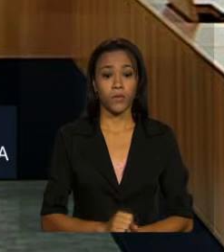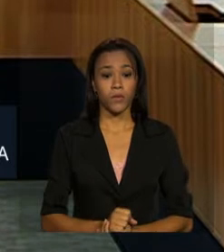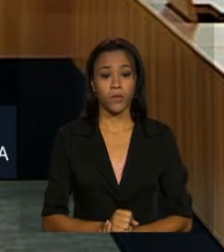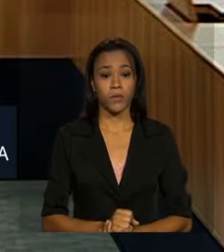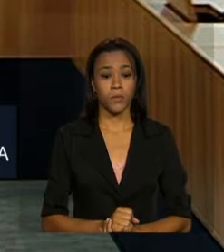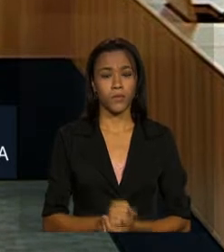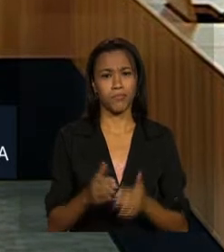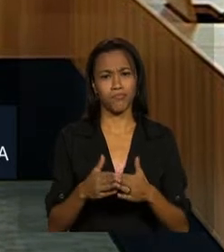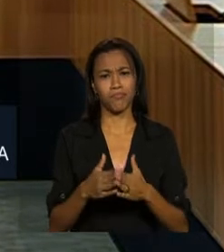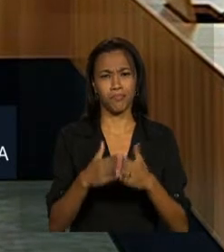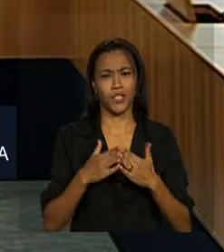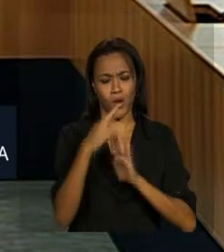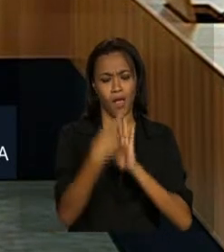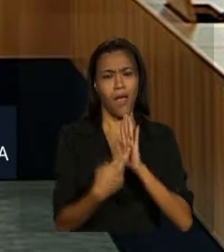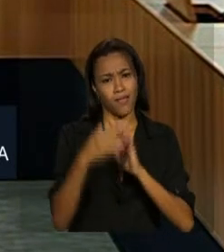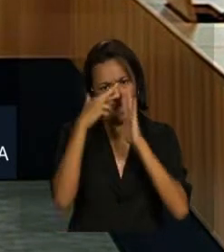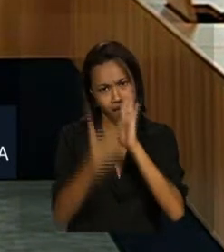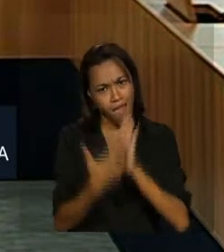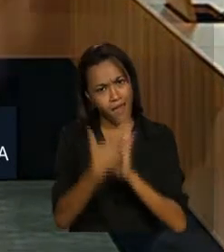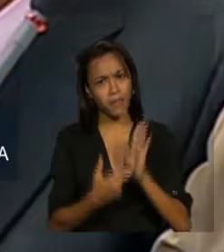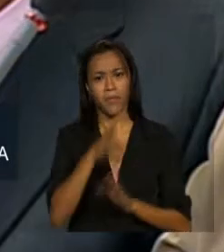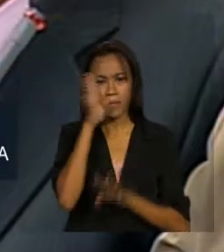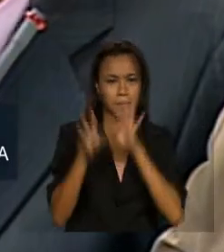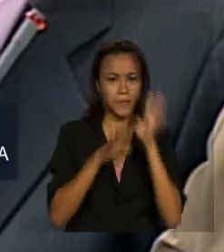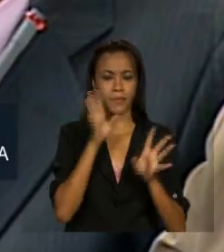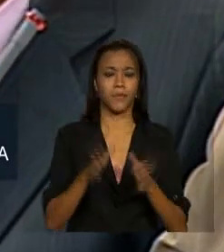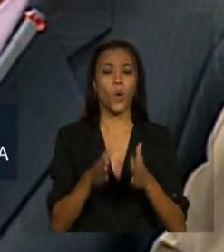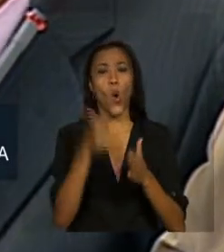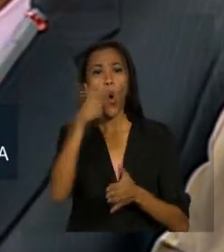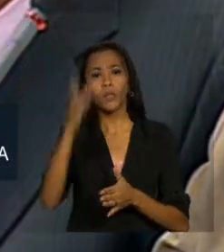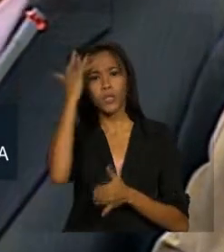gente obedecer a ordem de inscrição das pessoas. Tem um senhor lá atrás que já tinha, Joana,